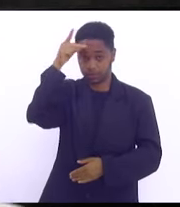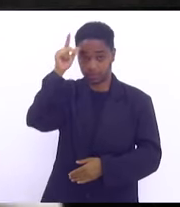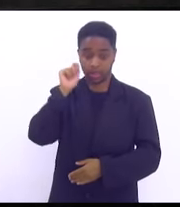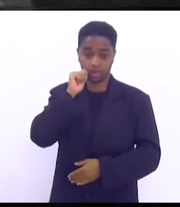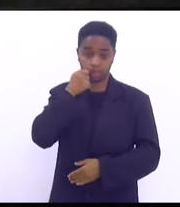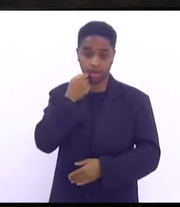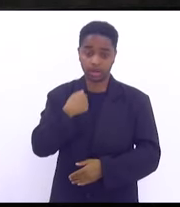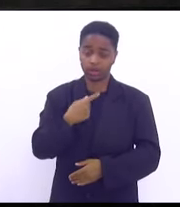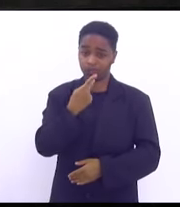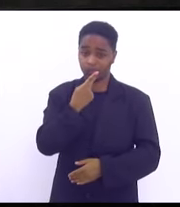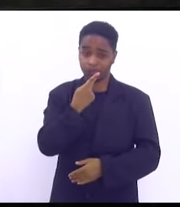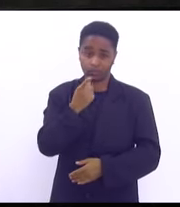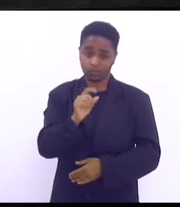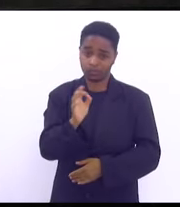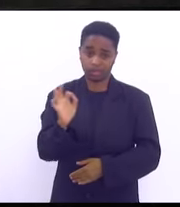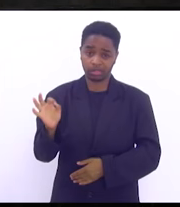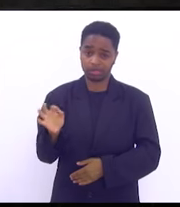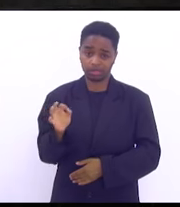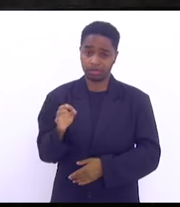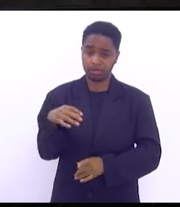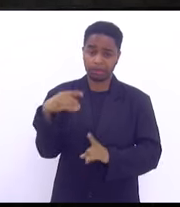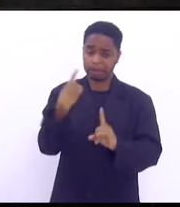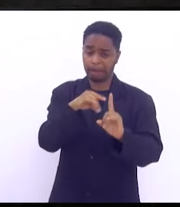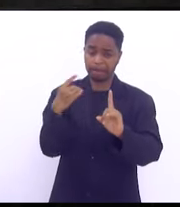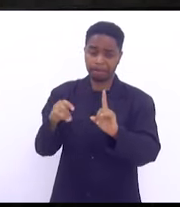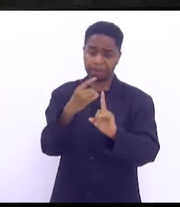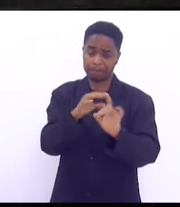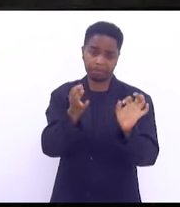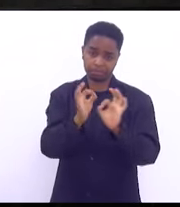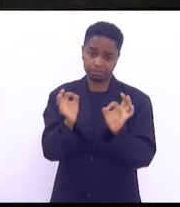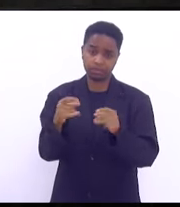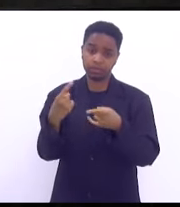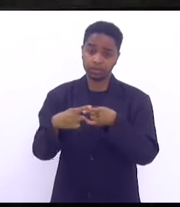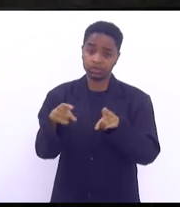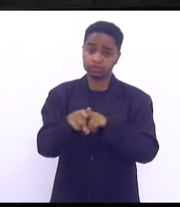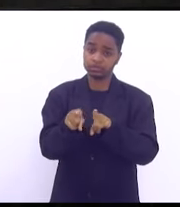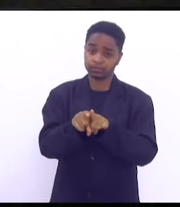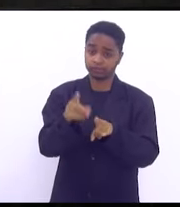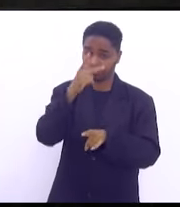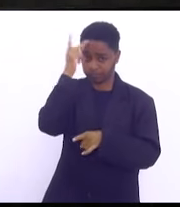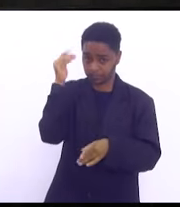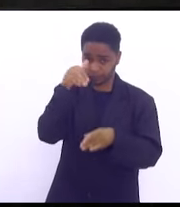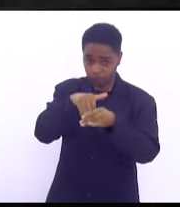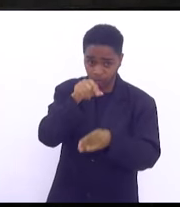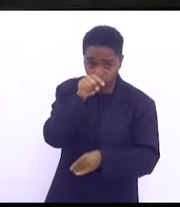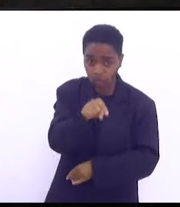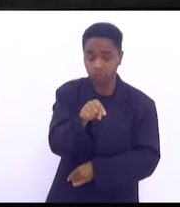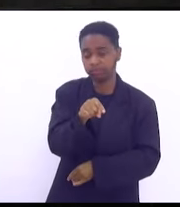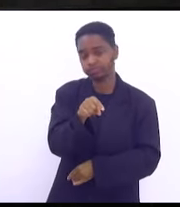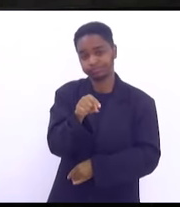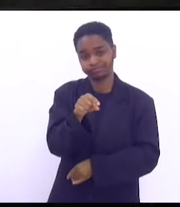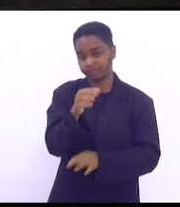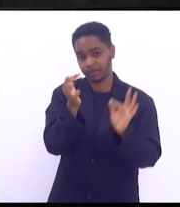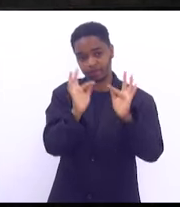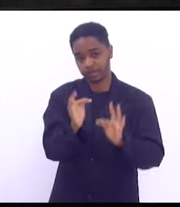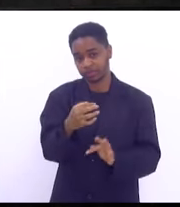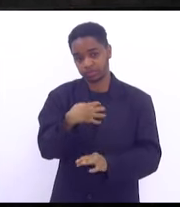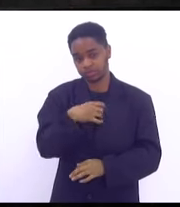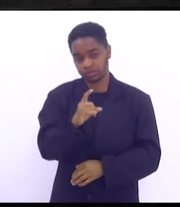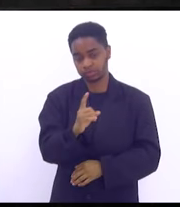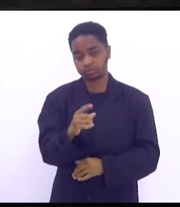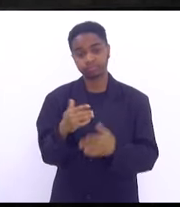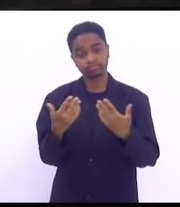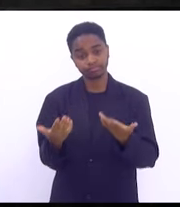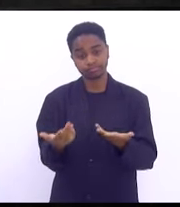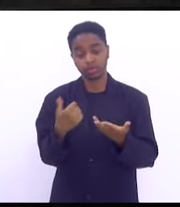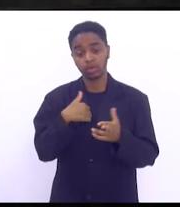não vou nem perder meu tempo batendo no senhor, porque até quem votou no senhor já não está mais feliz. Então, eu só